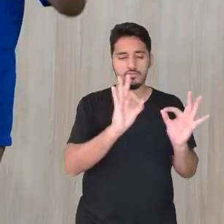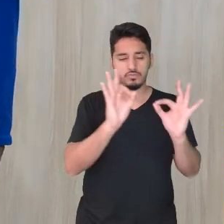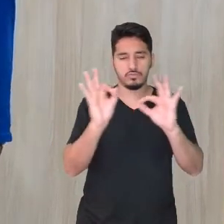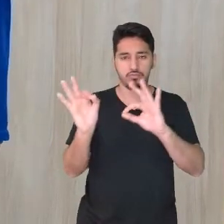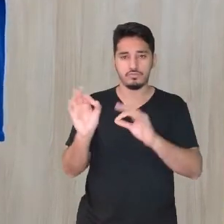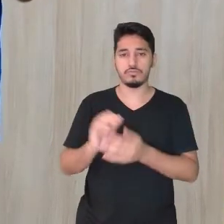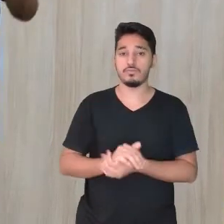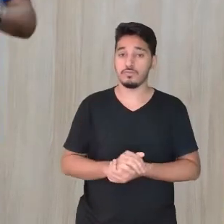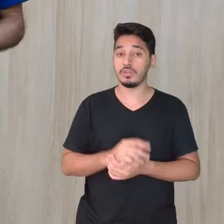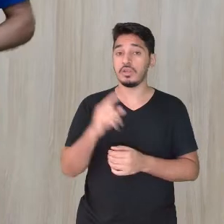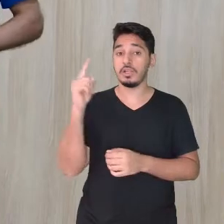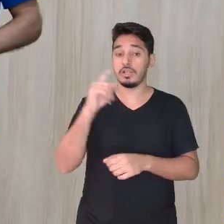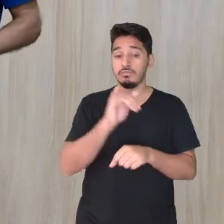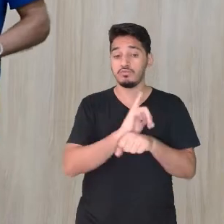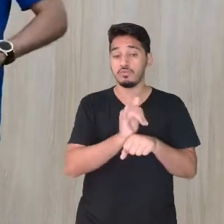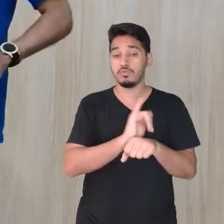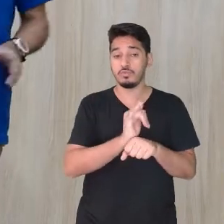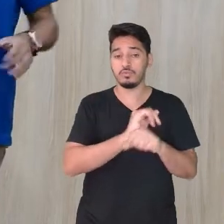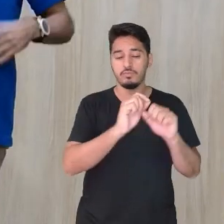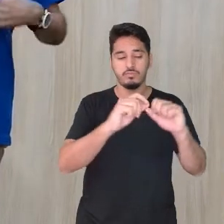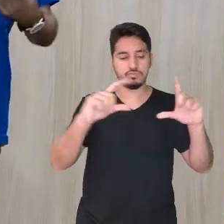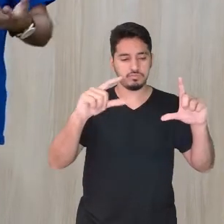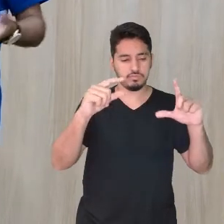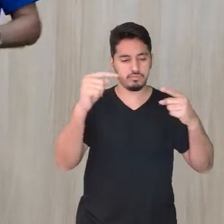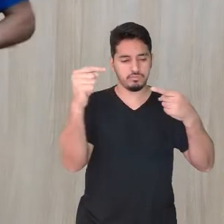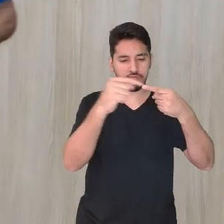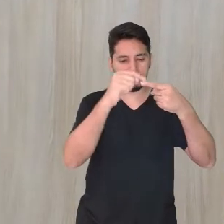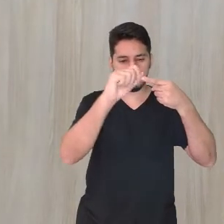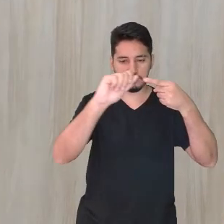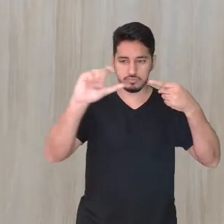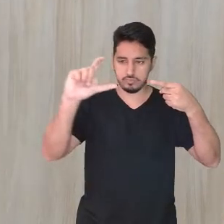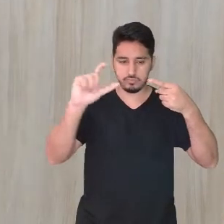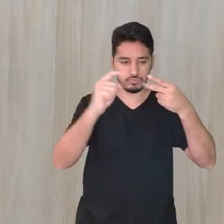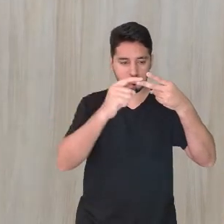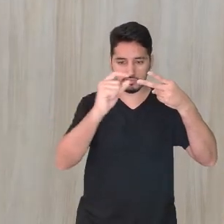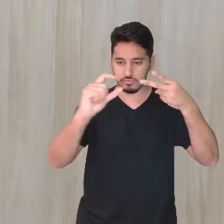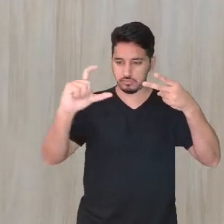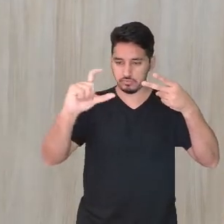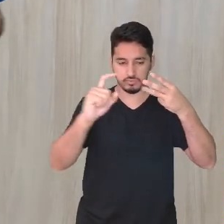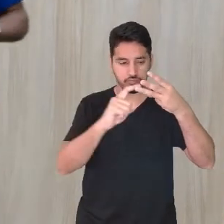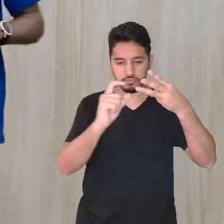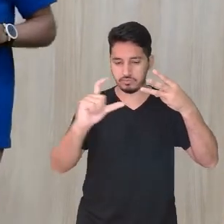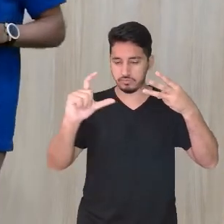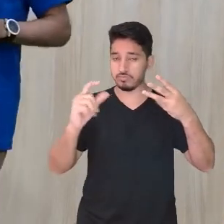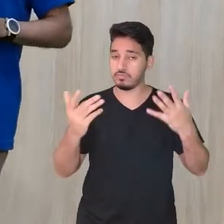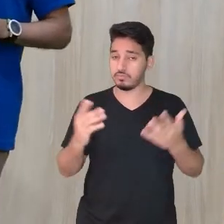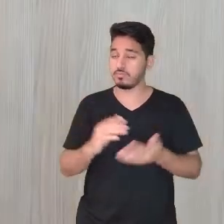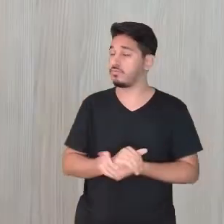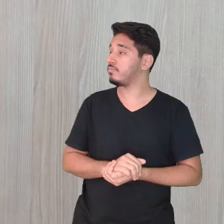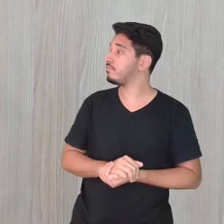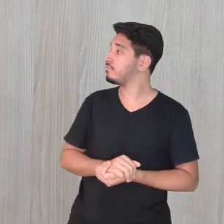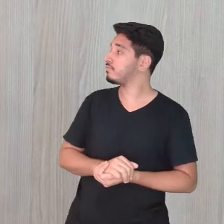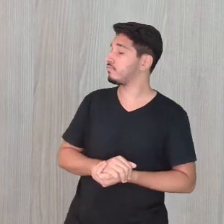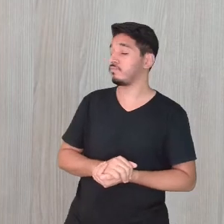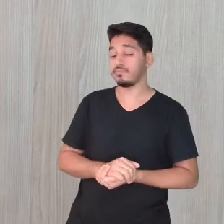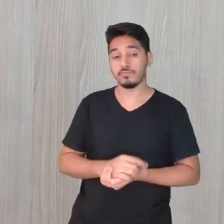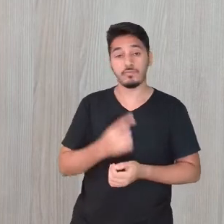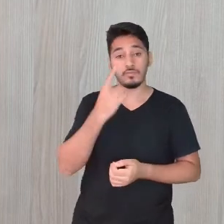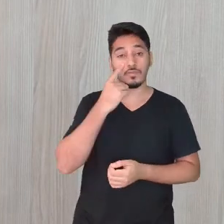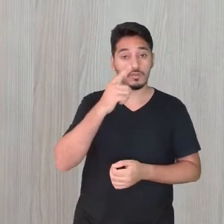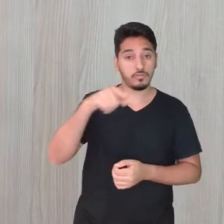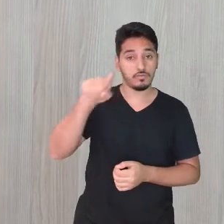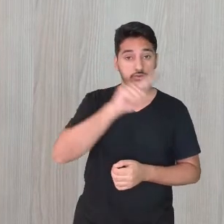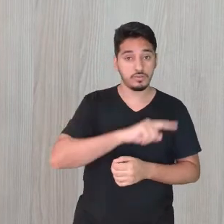Olha lá no playlist do YouTube e vai fazer a revisão, tá bom? Não, Nádia? Com certeza. Pessoal, no playlist você